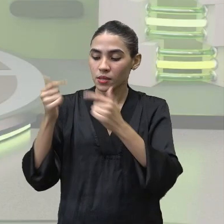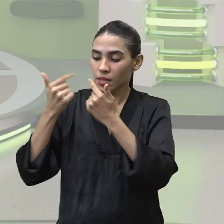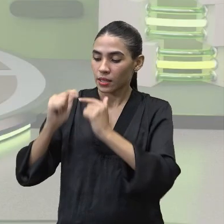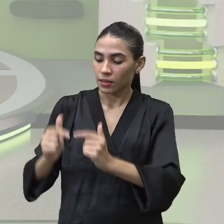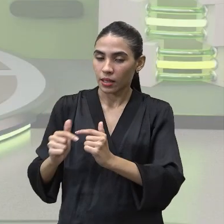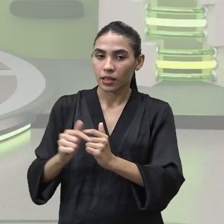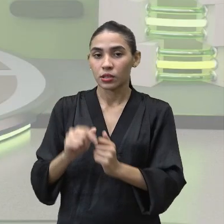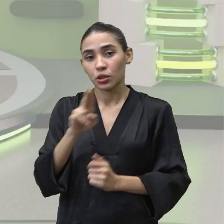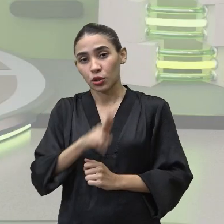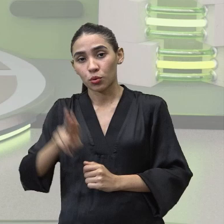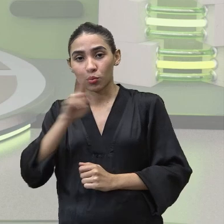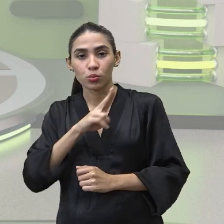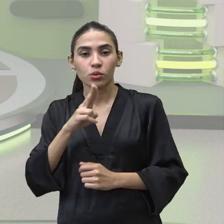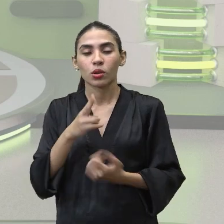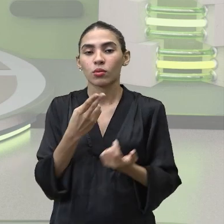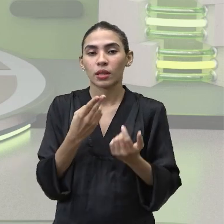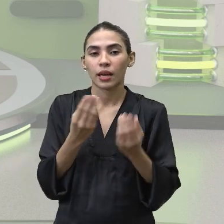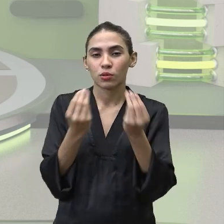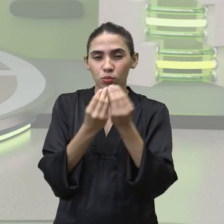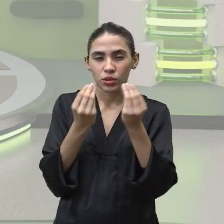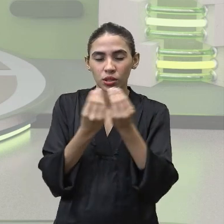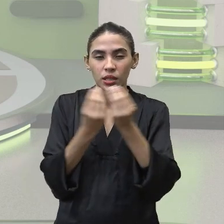glândula secretada